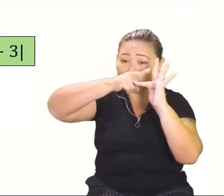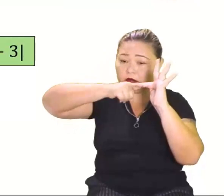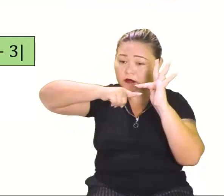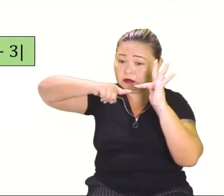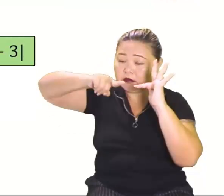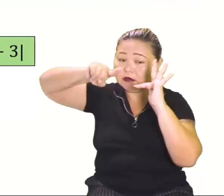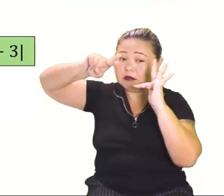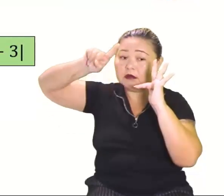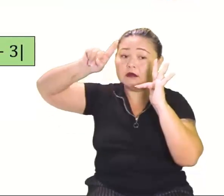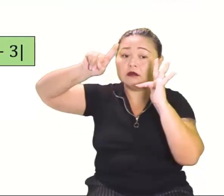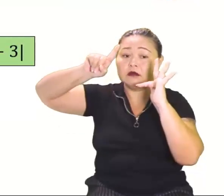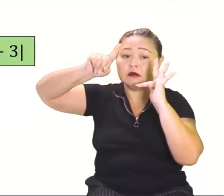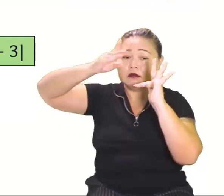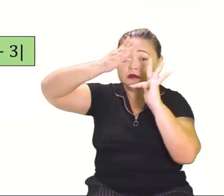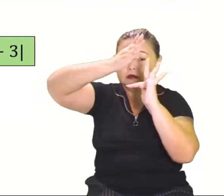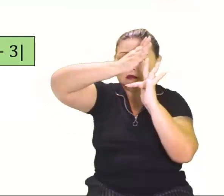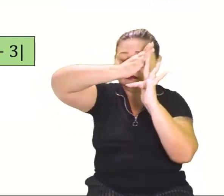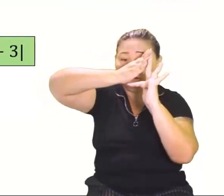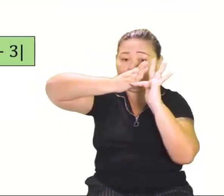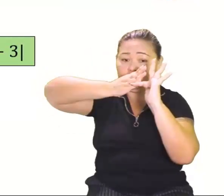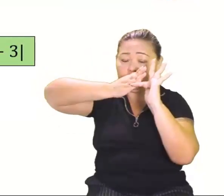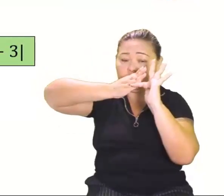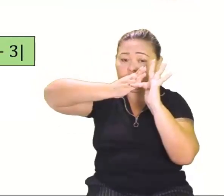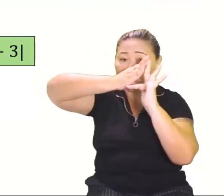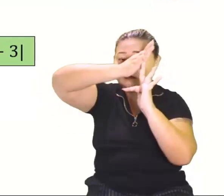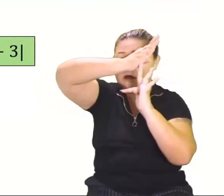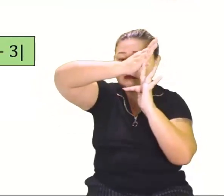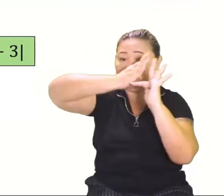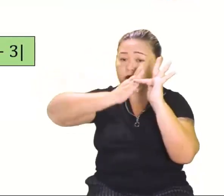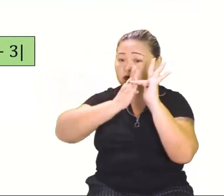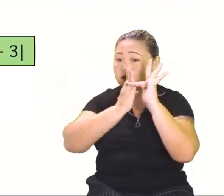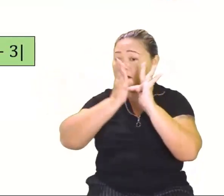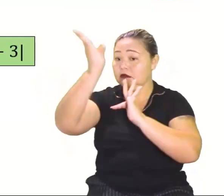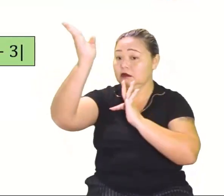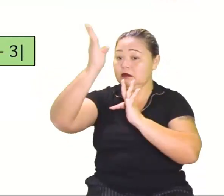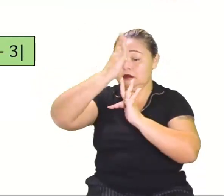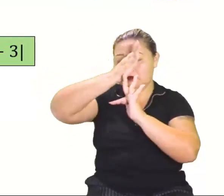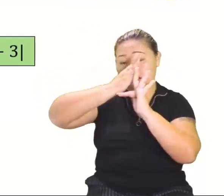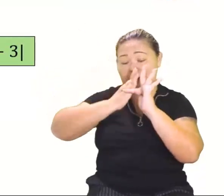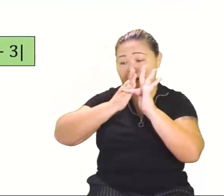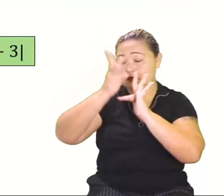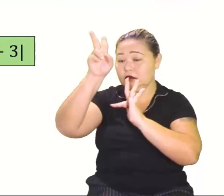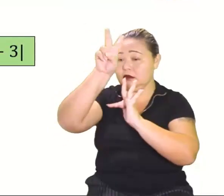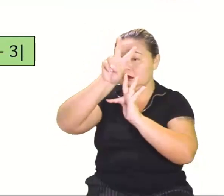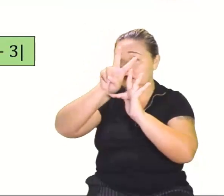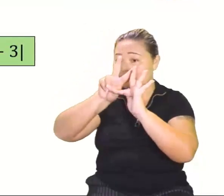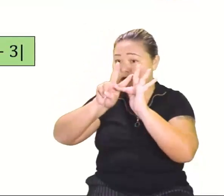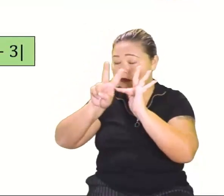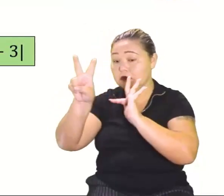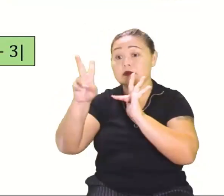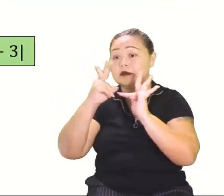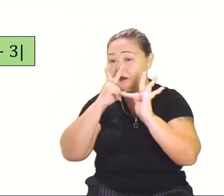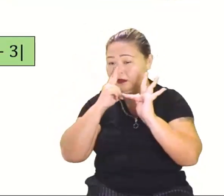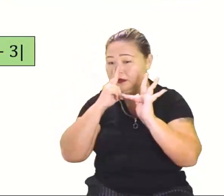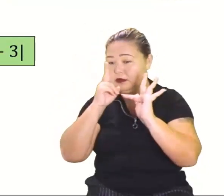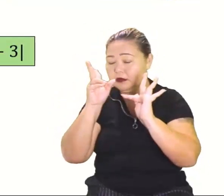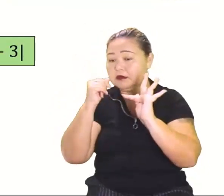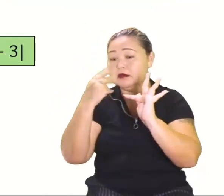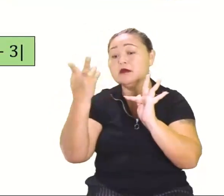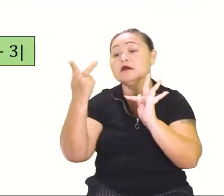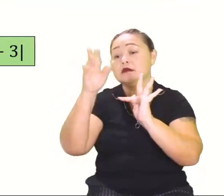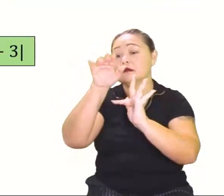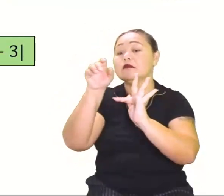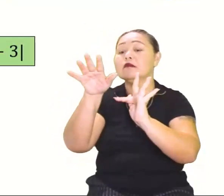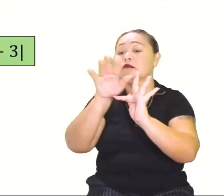da função, que nada mais é que uma linha reta, que vai rebater, refletir e vai formar esse Vzinho aí do gráfico